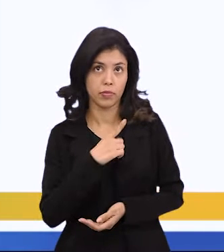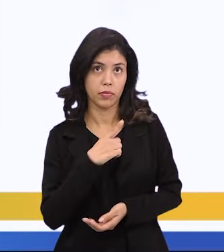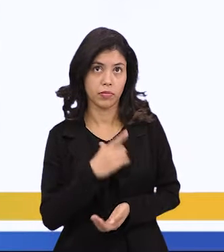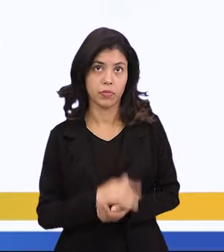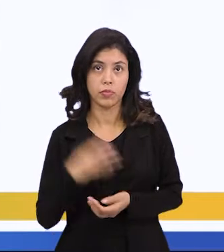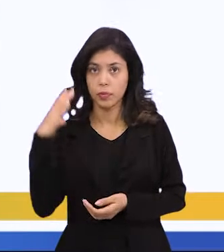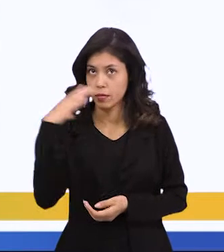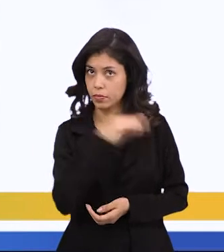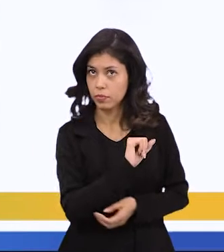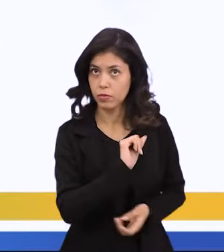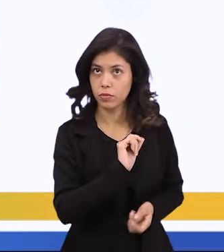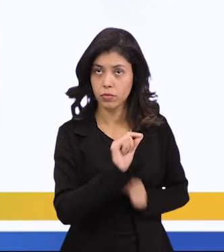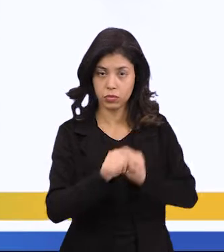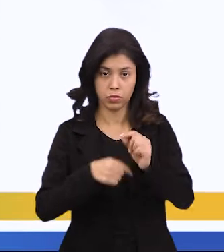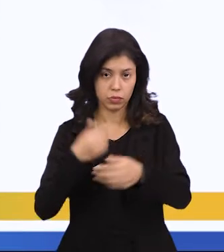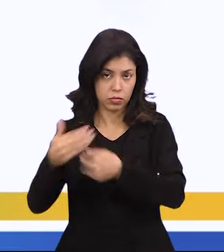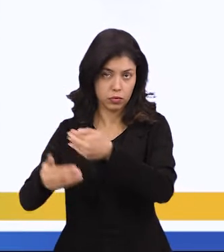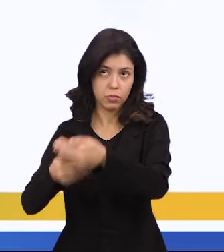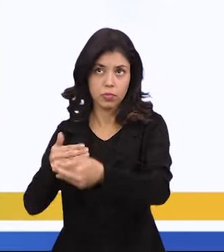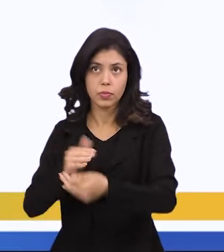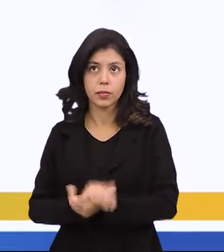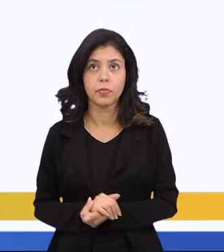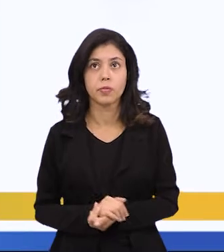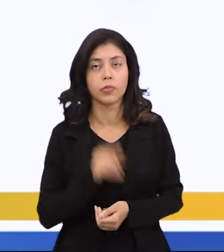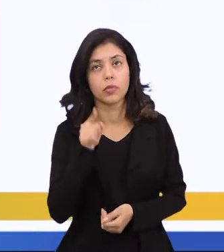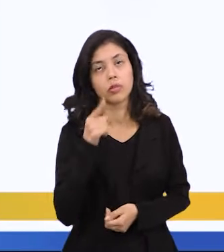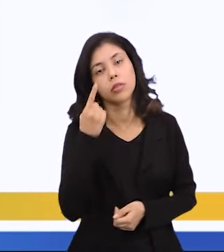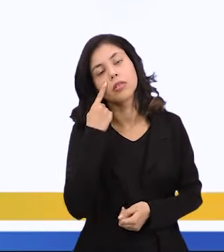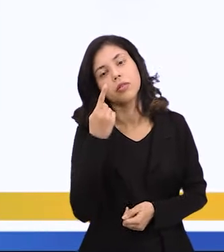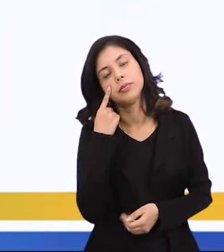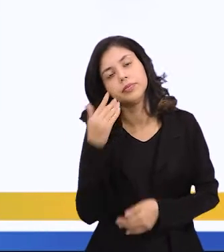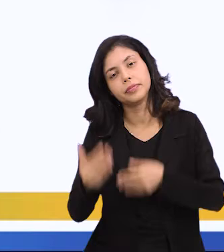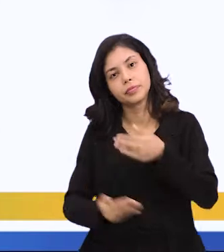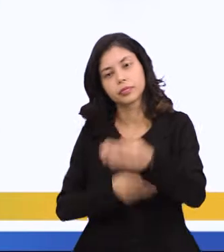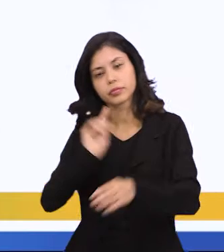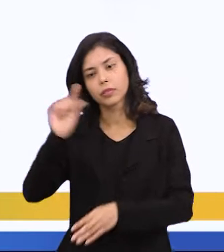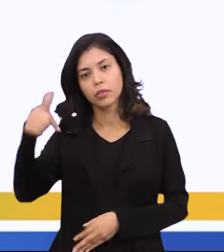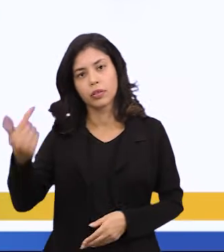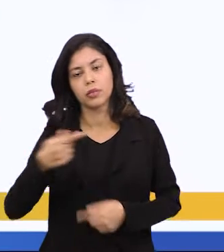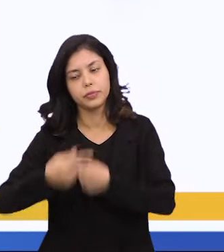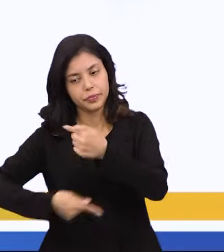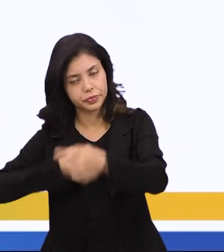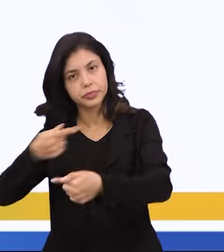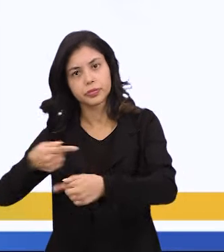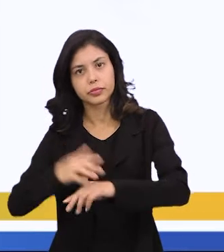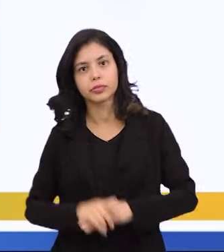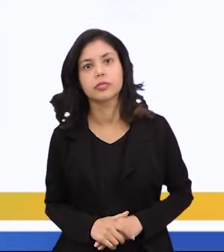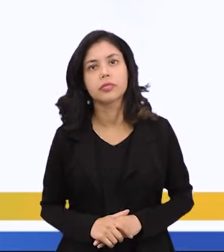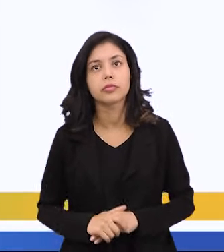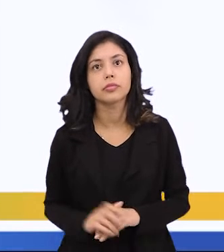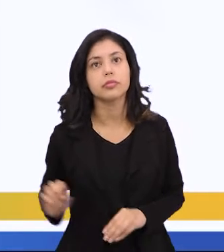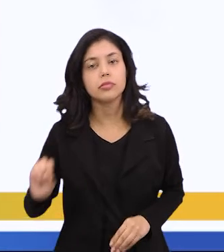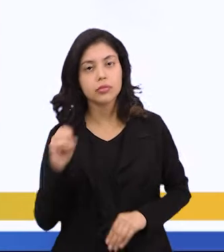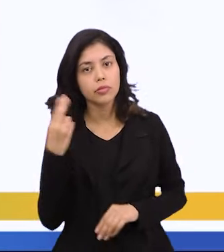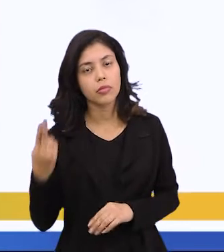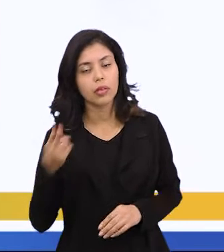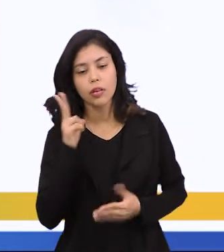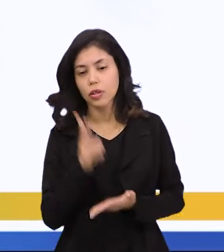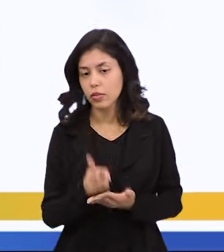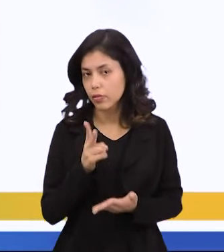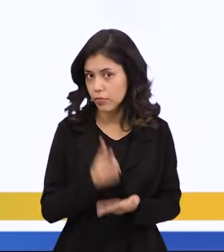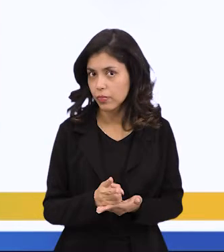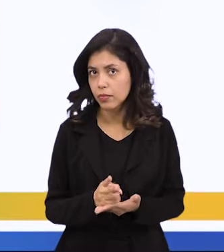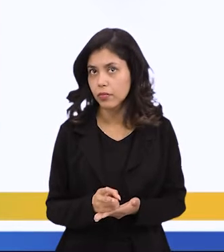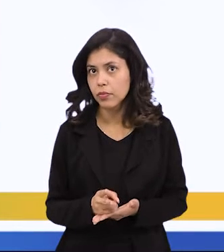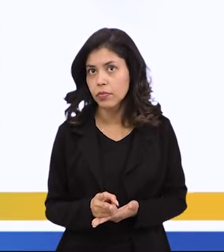uma rápida evolução ali ao longo das próximas gerações. Ou seja, nem